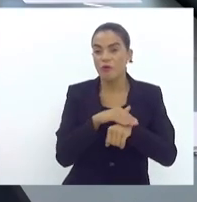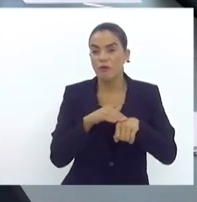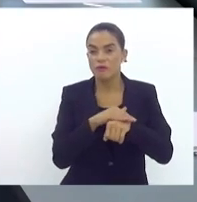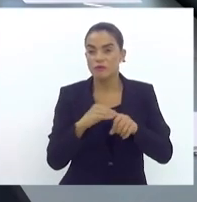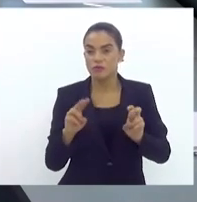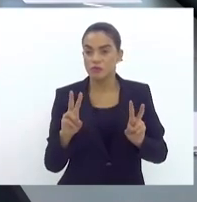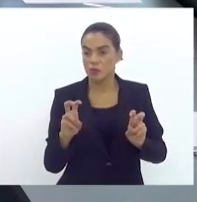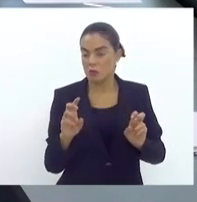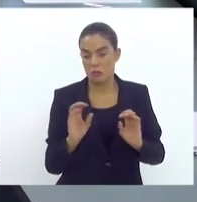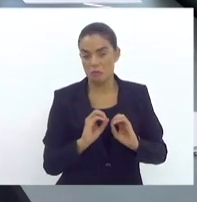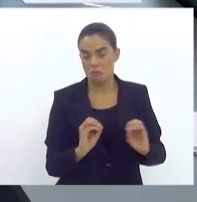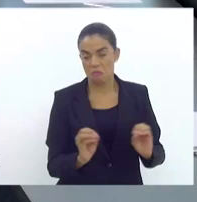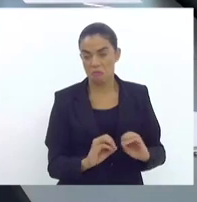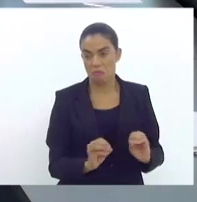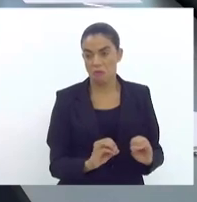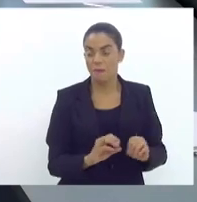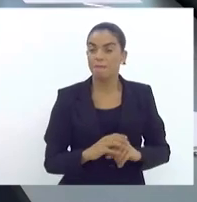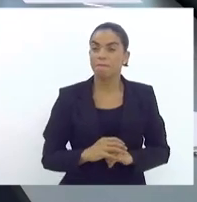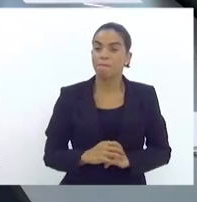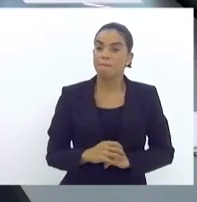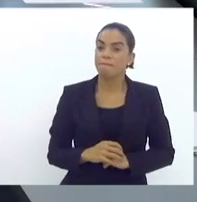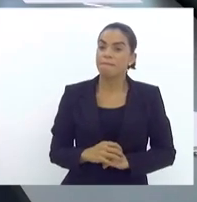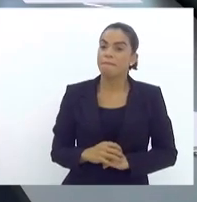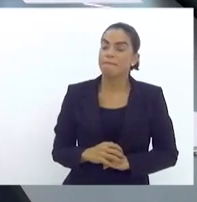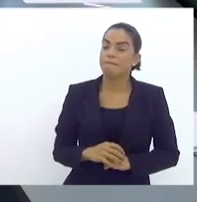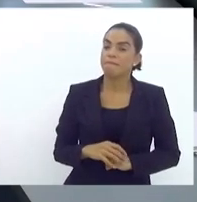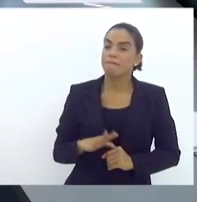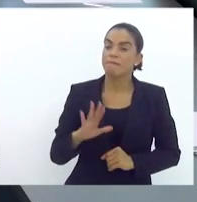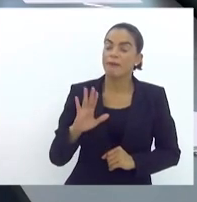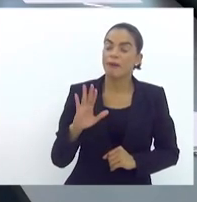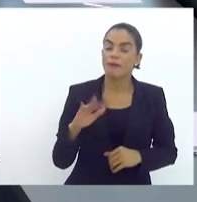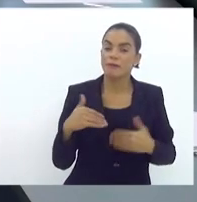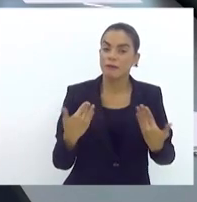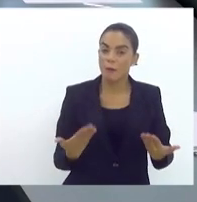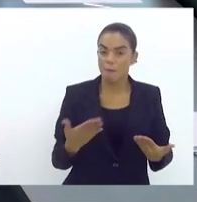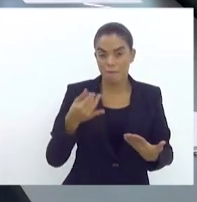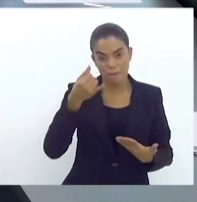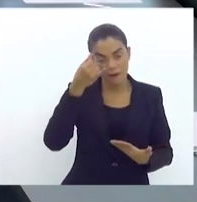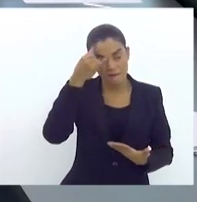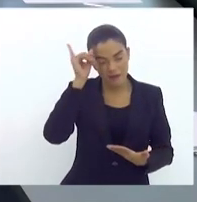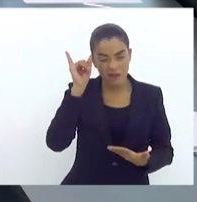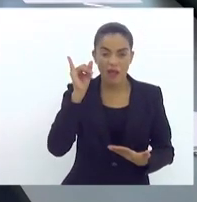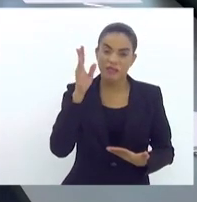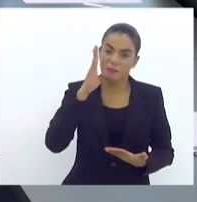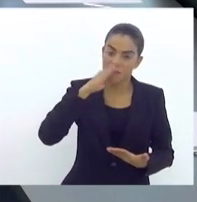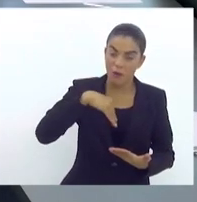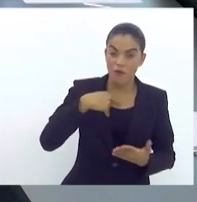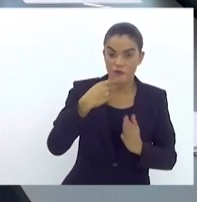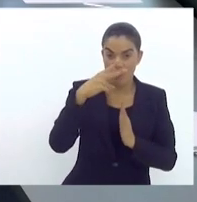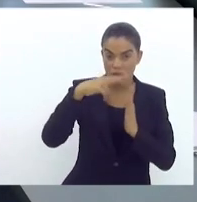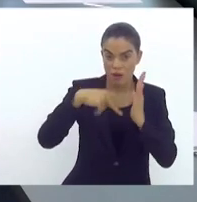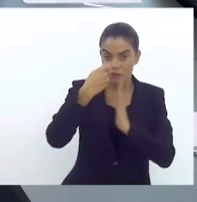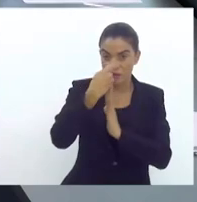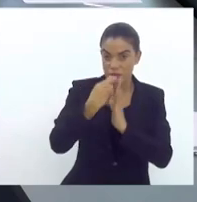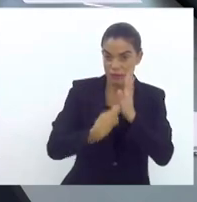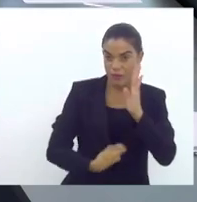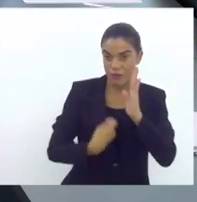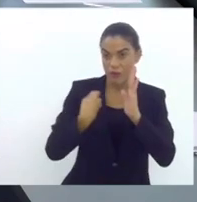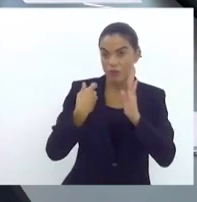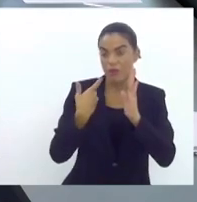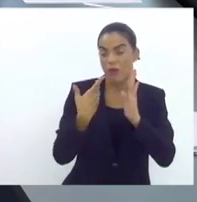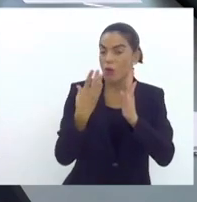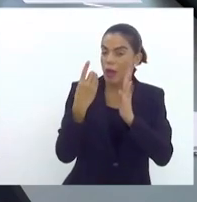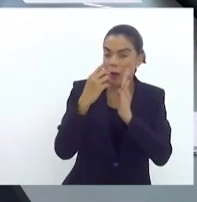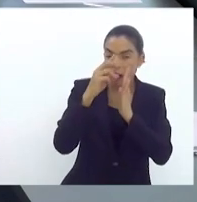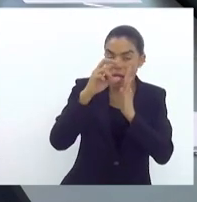e não houve nada então para não ser Leviana eu vou ler um texto porque eu não quero deixar nada de fora